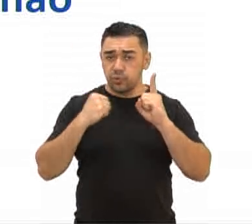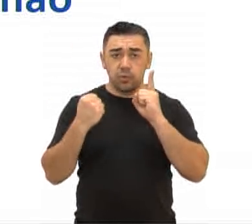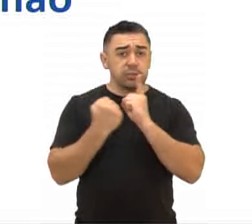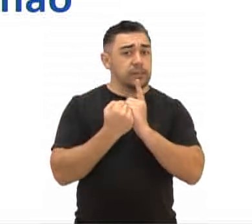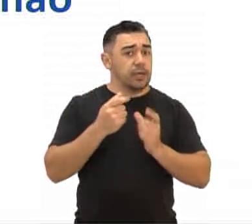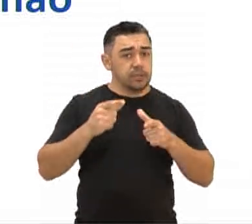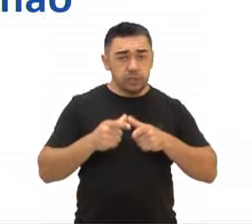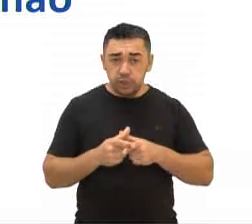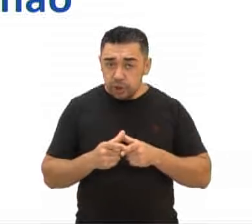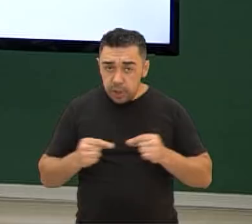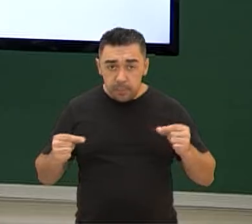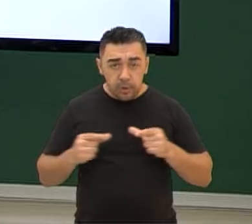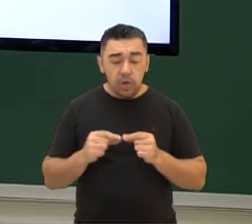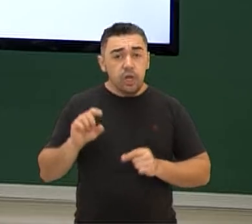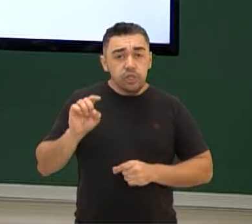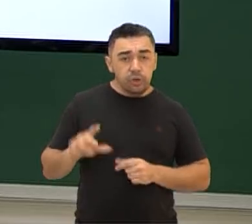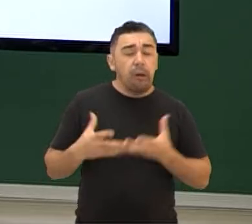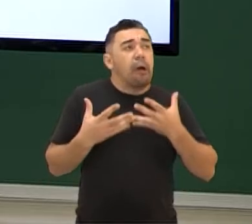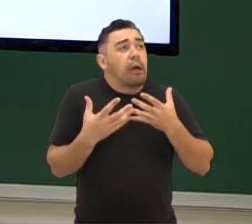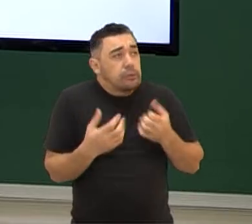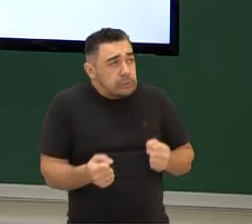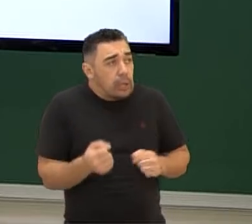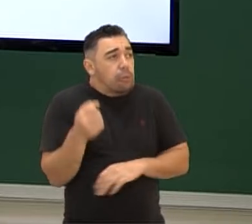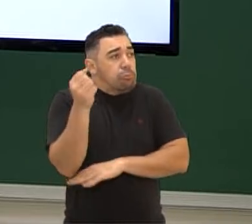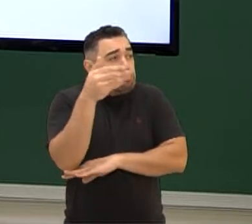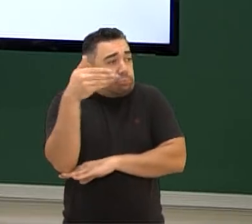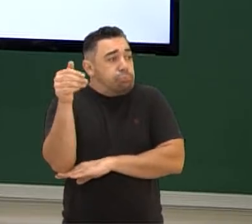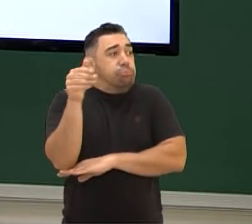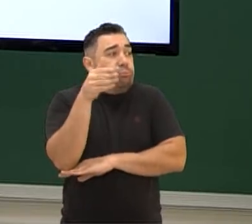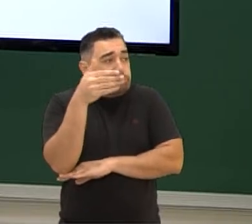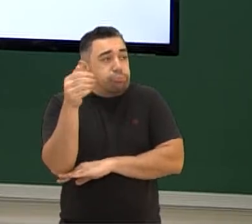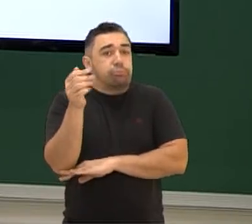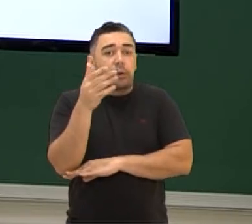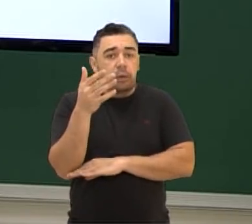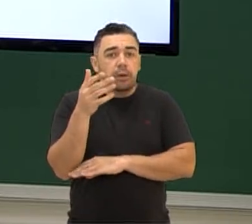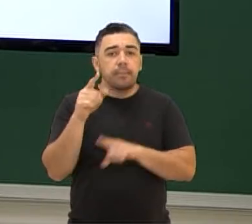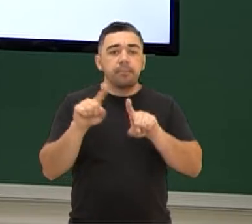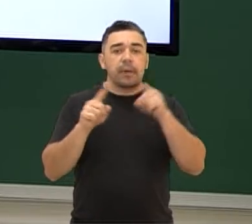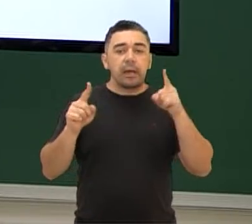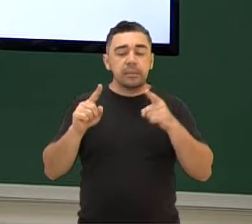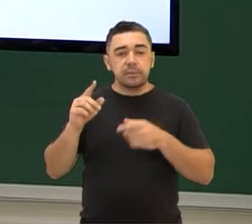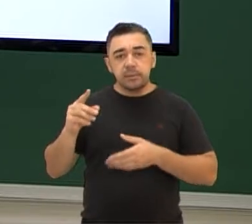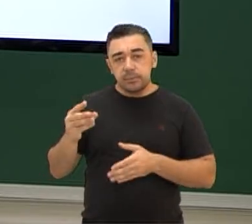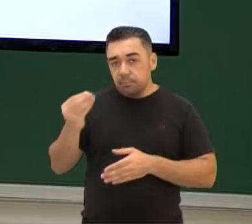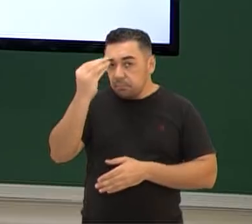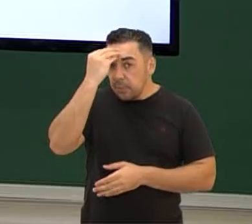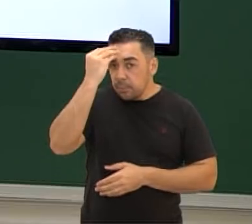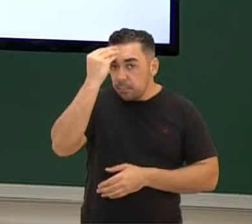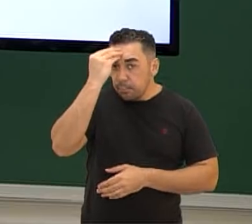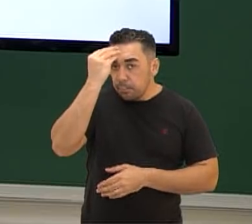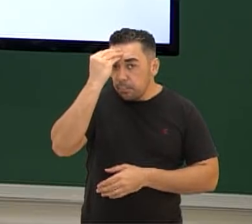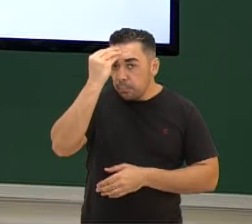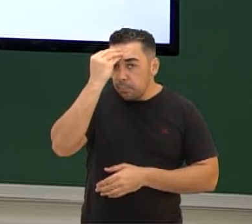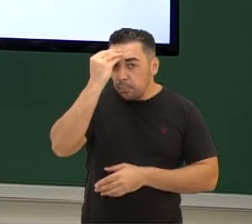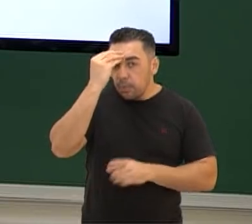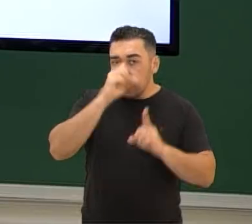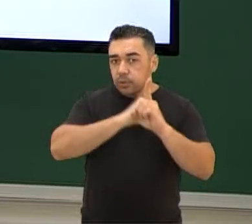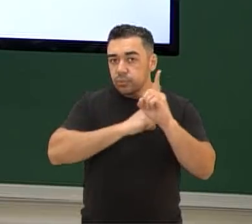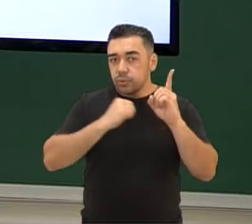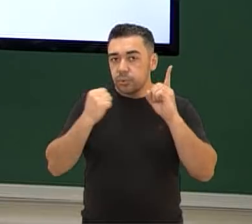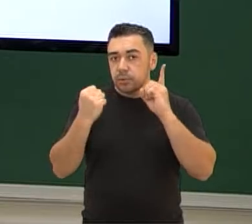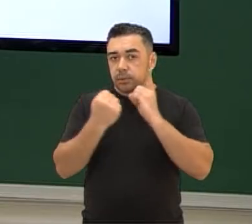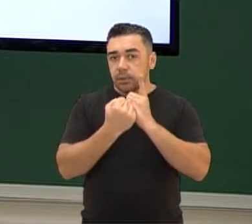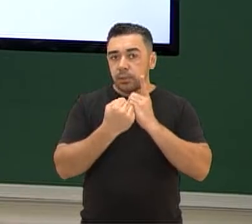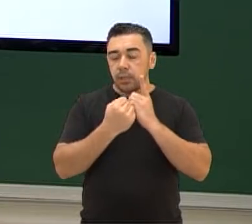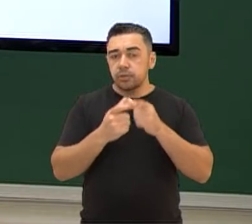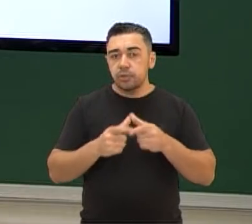Não é só a rendição e as mortes. As marcas que ficaram na memória da sociedade japonesa, na memória do